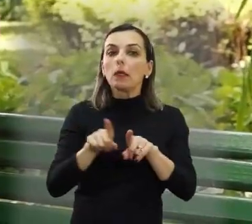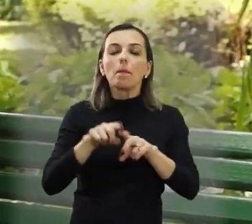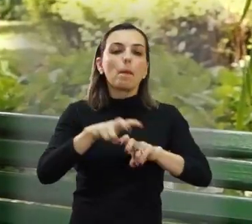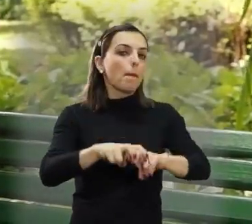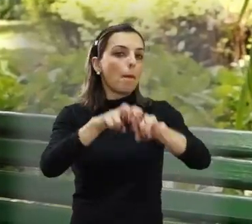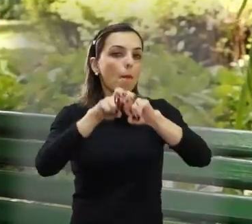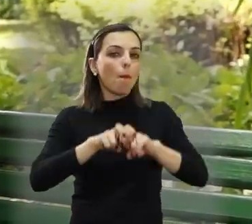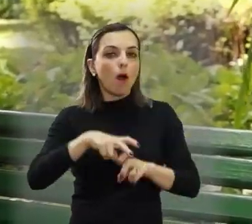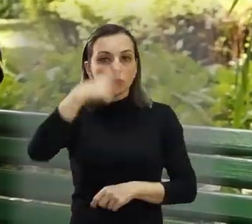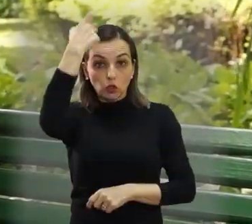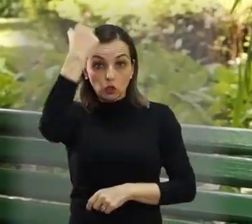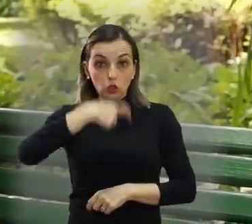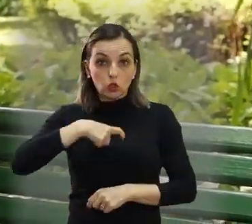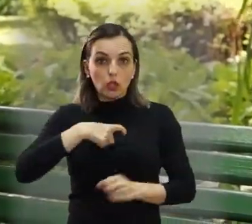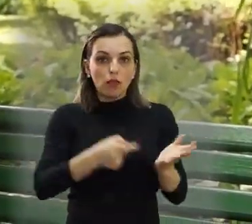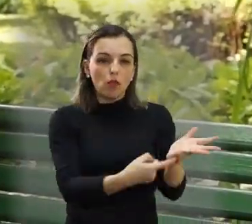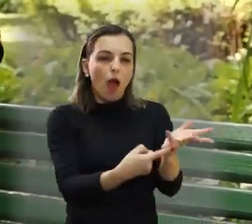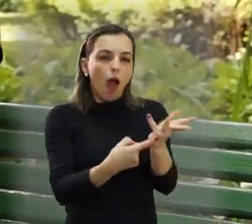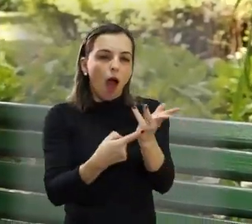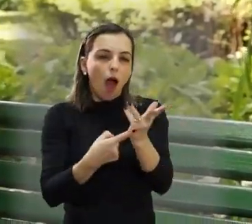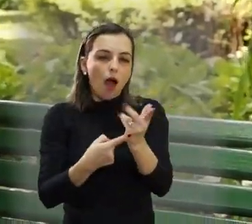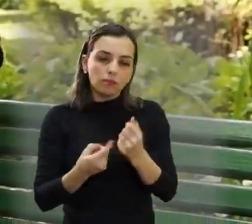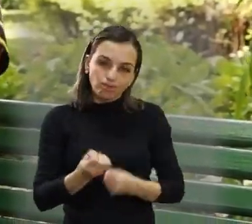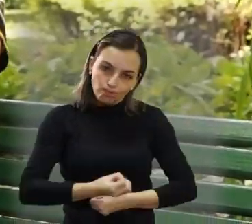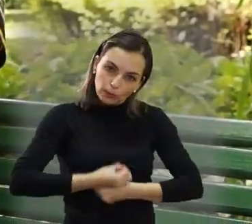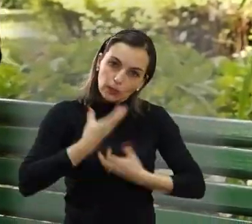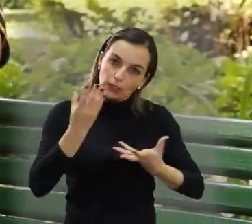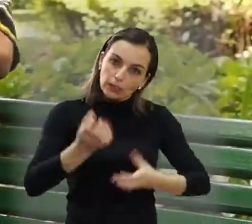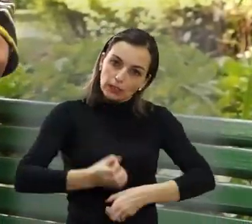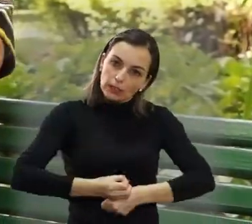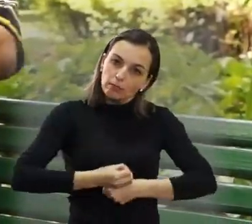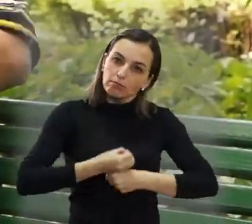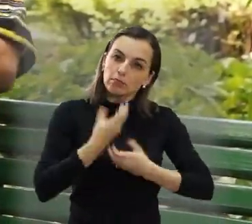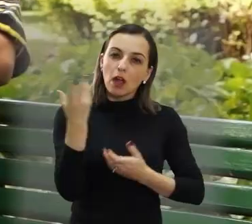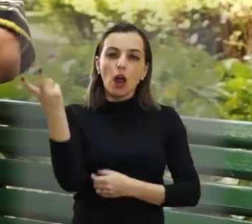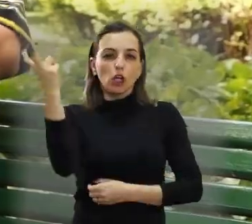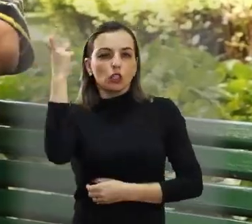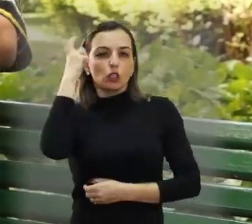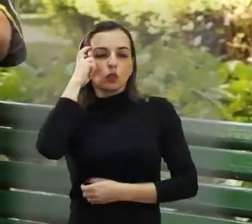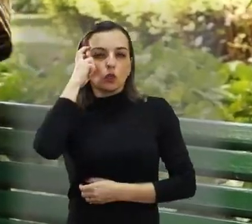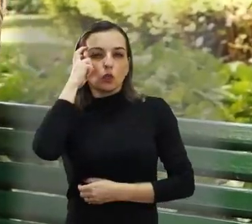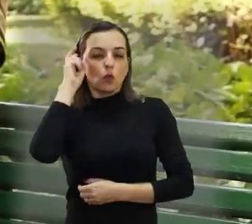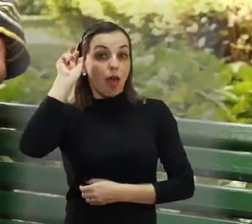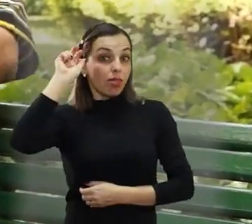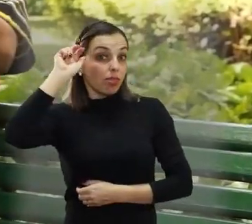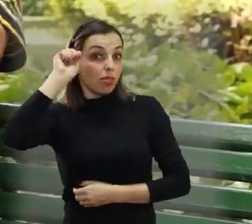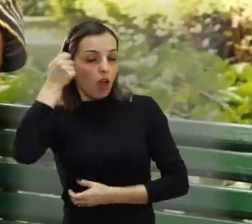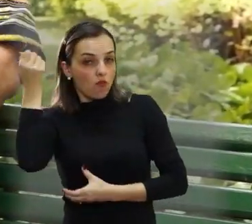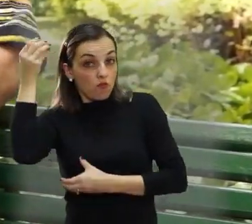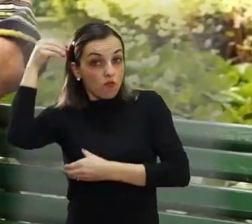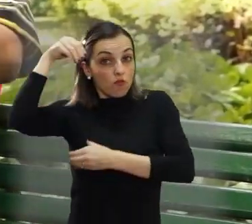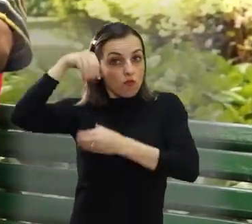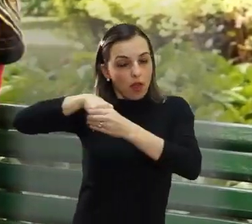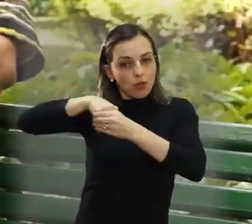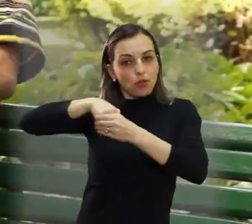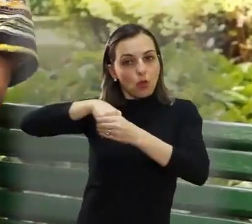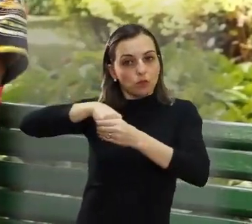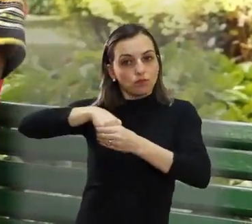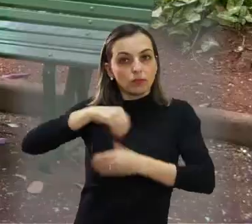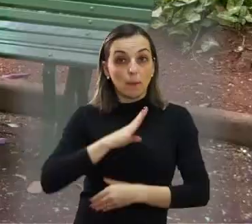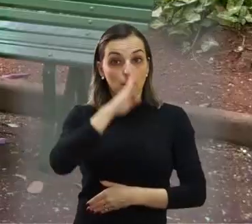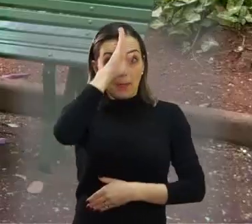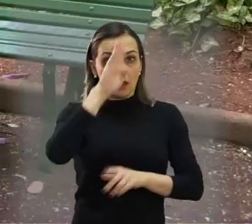avós. E é isso que faz com que eu consiga manifestar dentro da arte, dentro da música, um